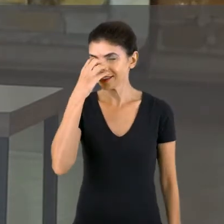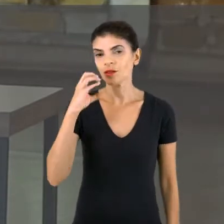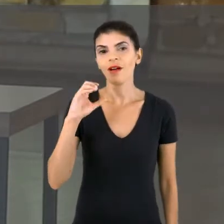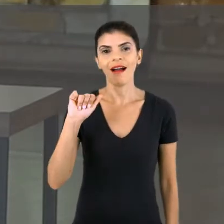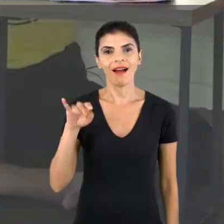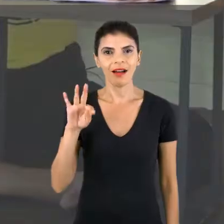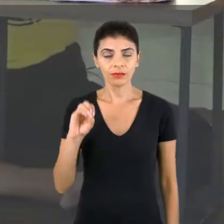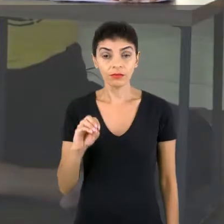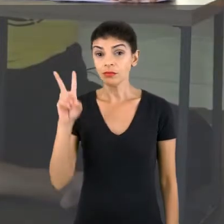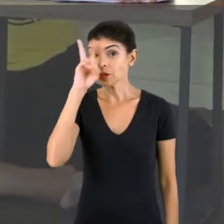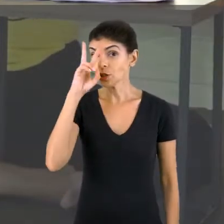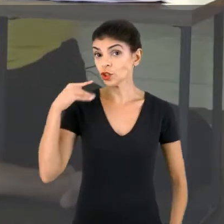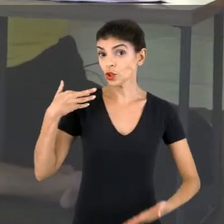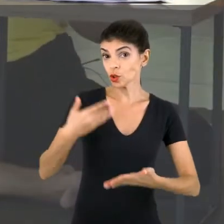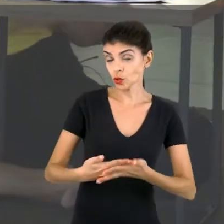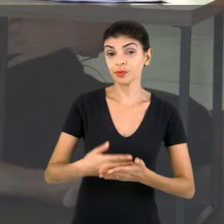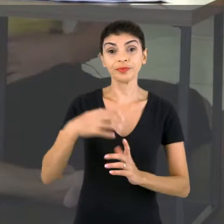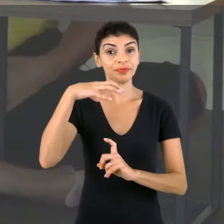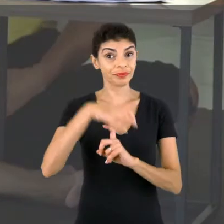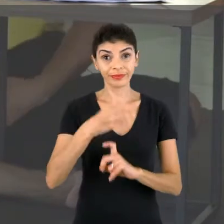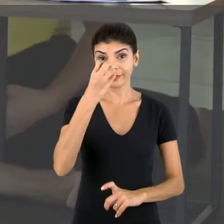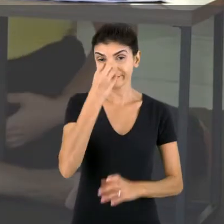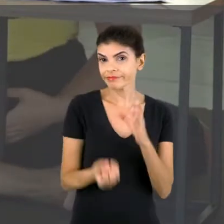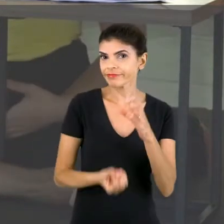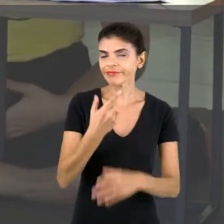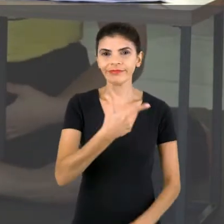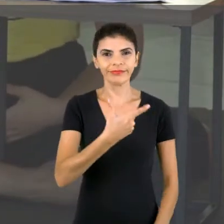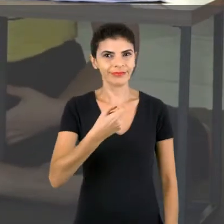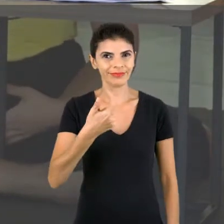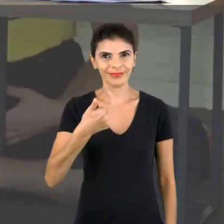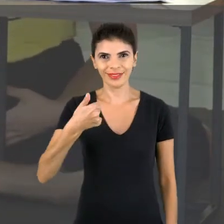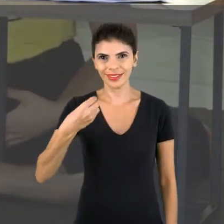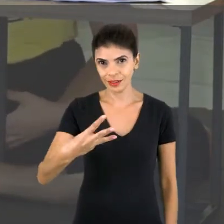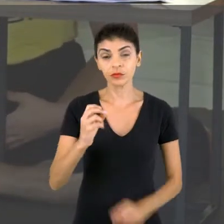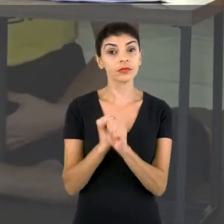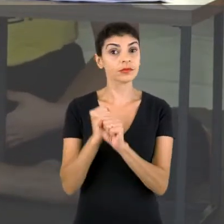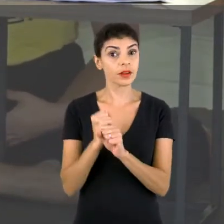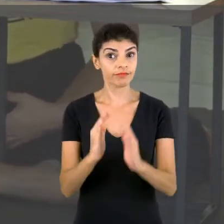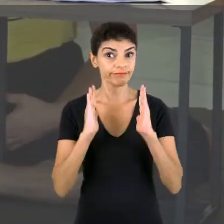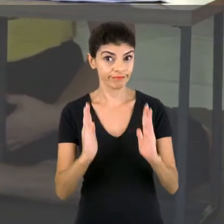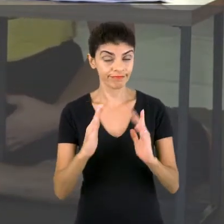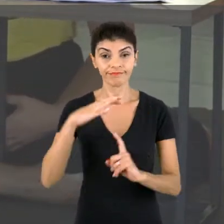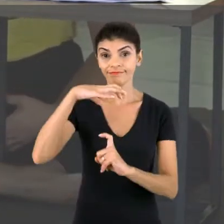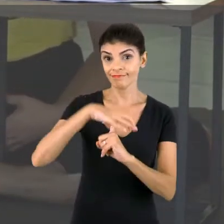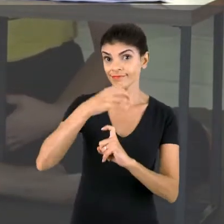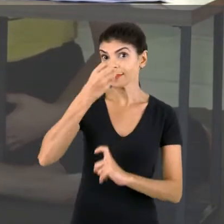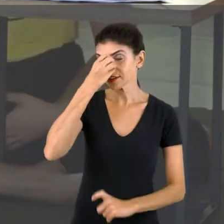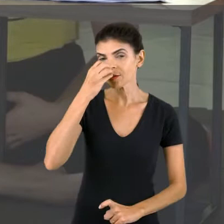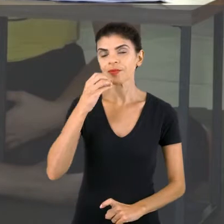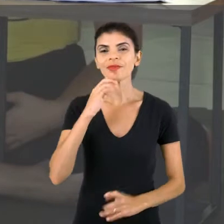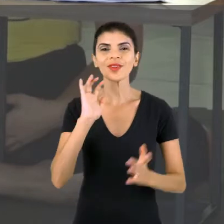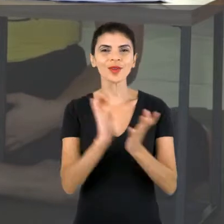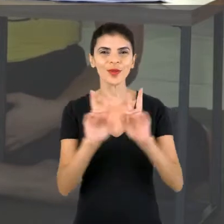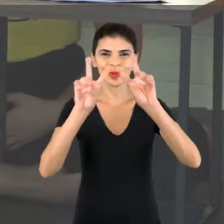hoje. Bom, falando da nossa história, o Circo no Ato surgiu em 2013, dentro da Escola de Circo do